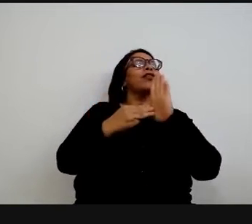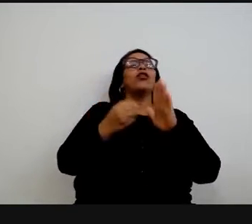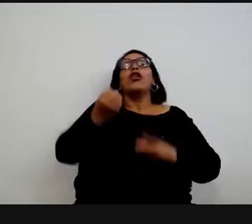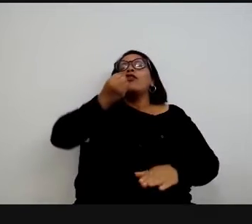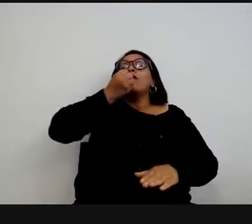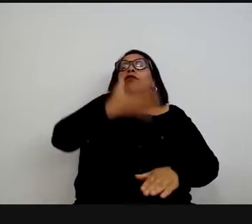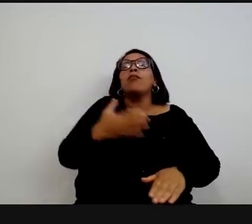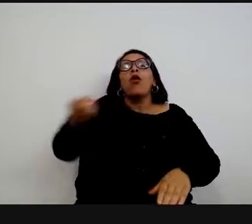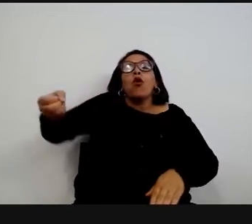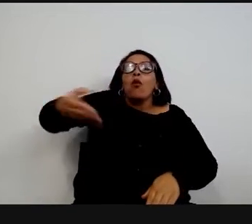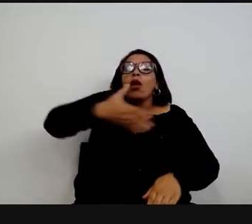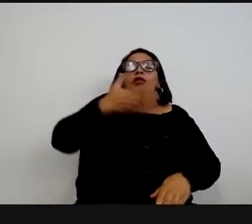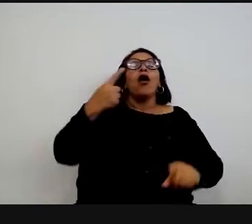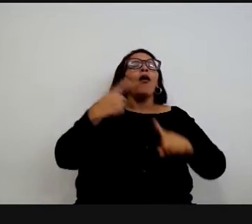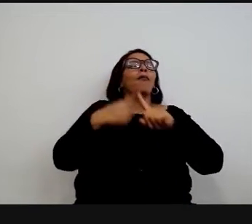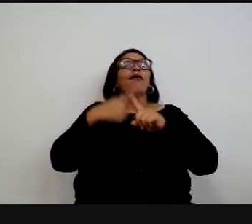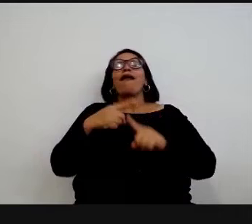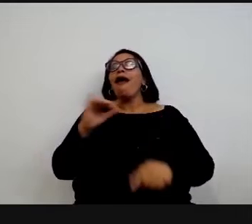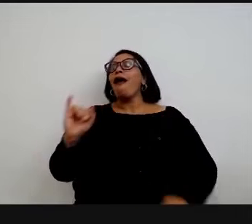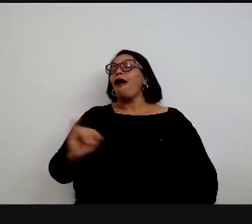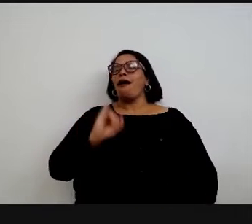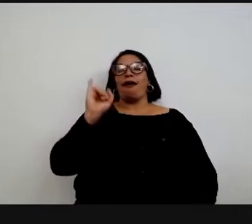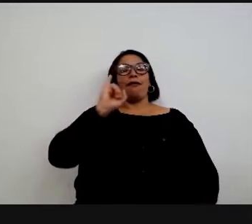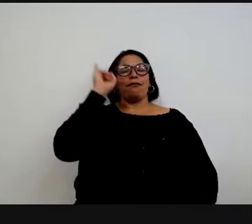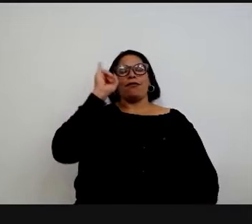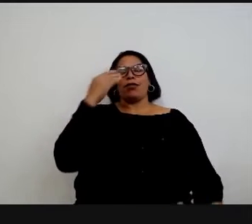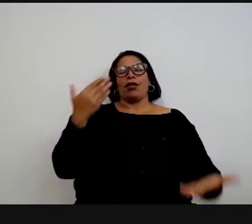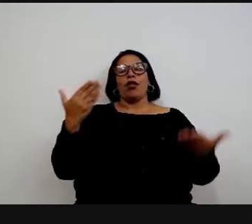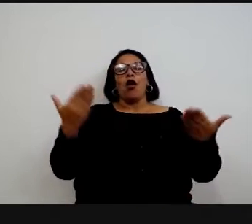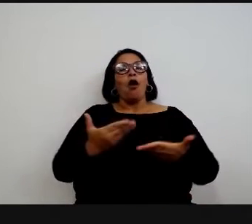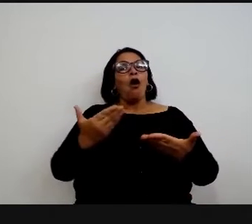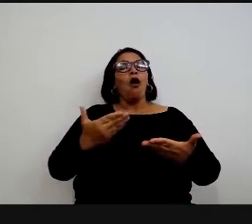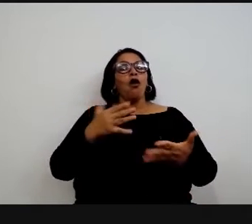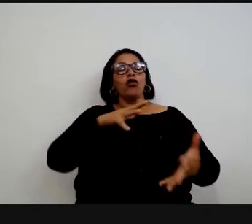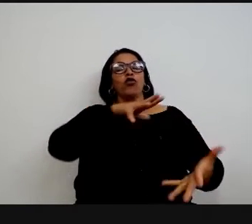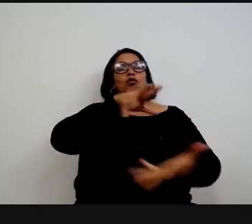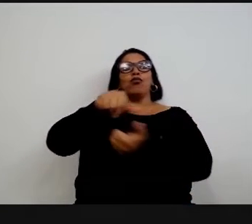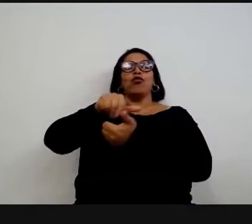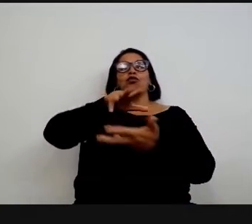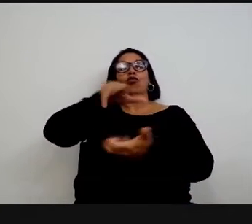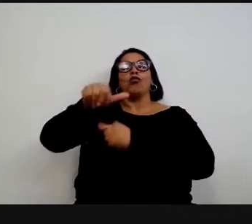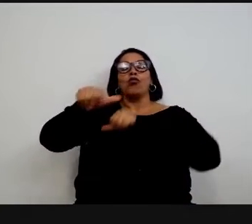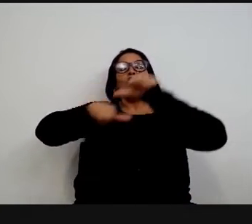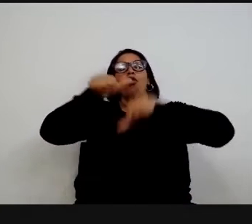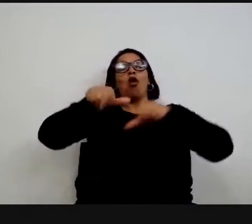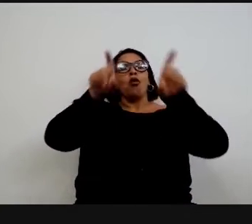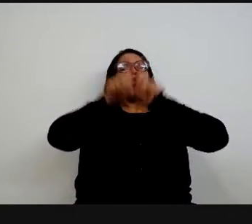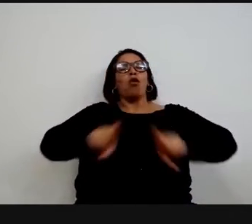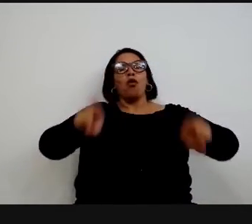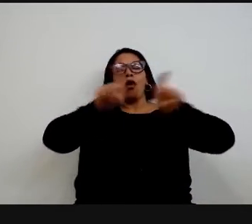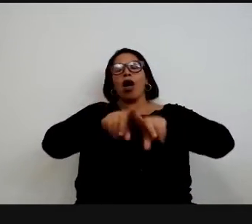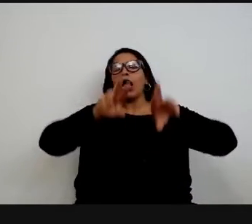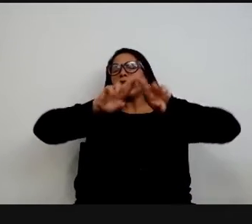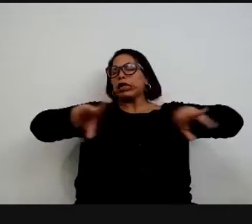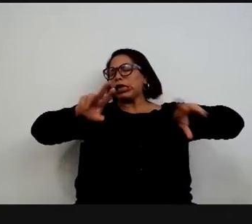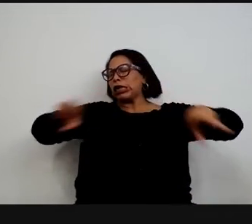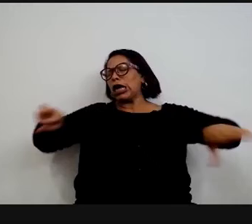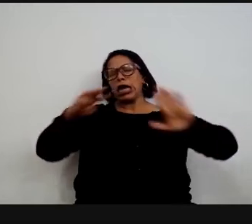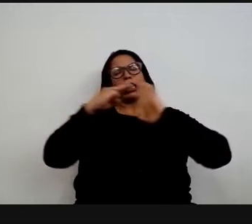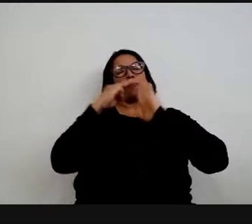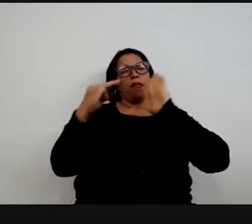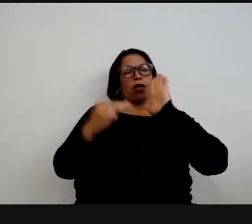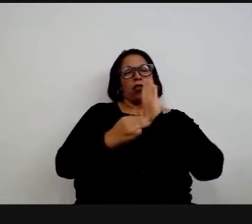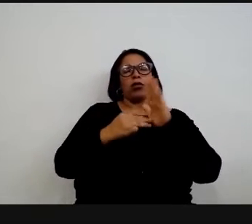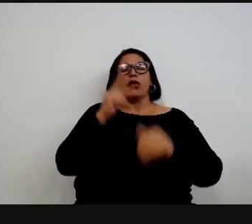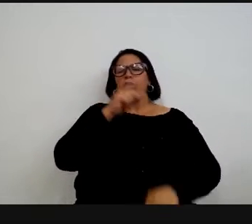ativas para os professores, porque isso aí é essencial, né? A gente hoje vive num mundo de transformação digital, de várias metodologias